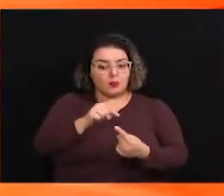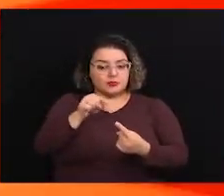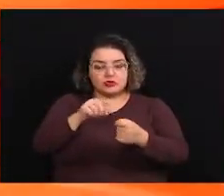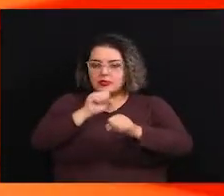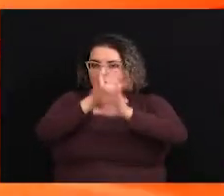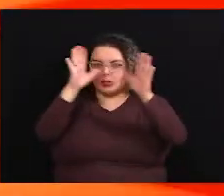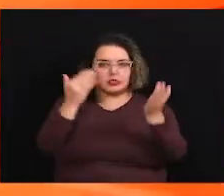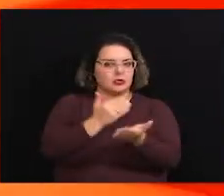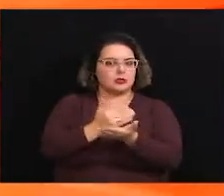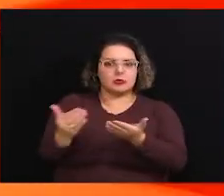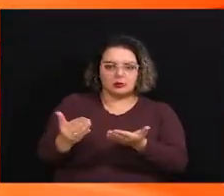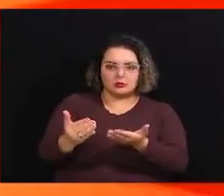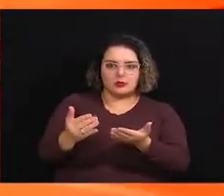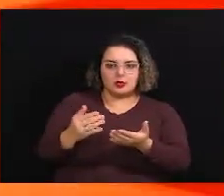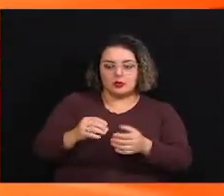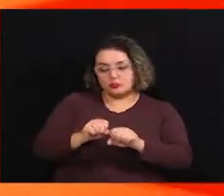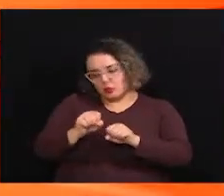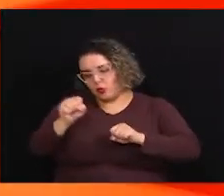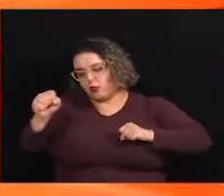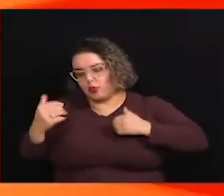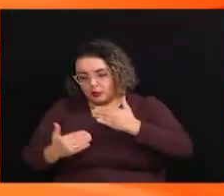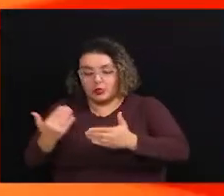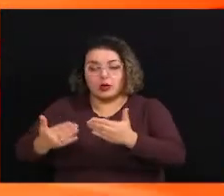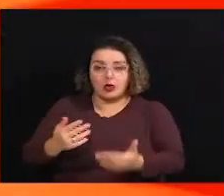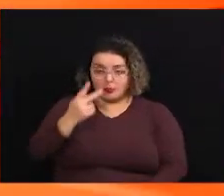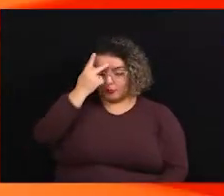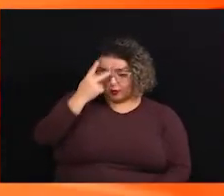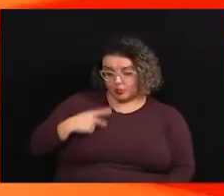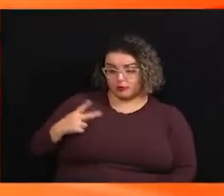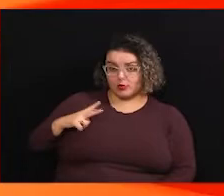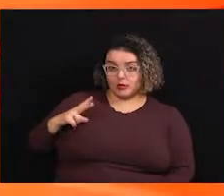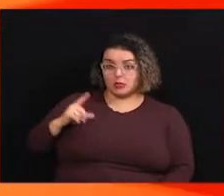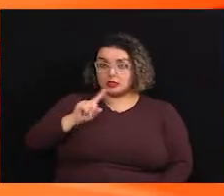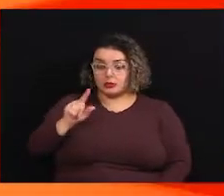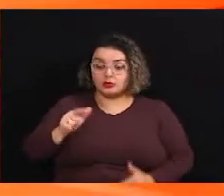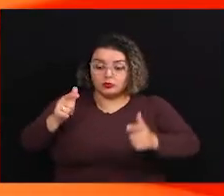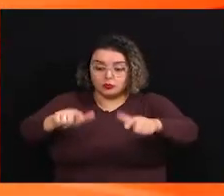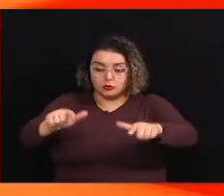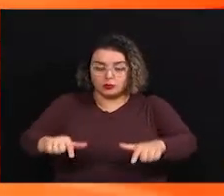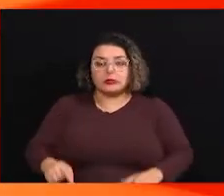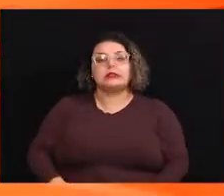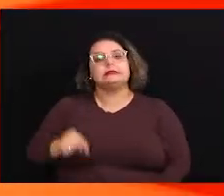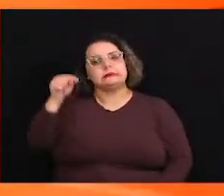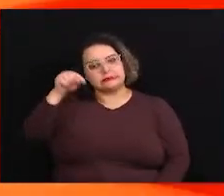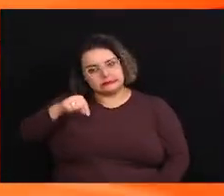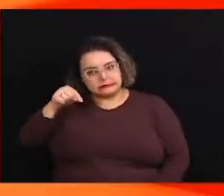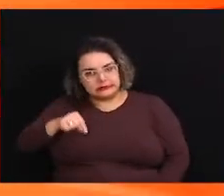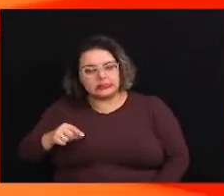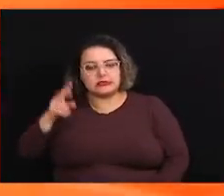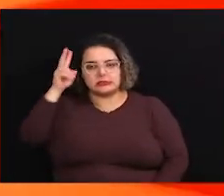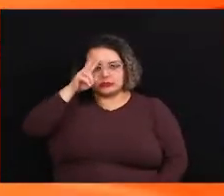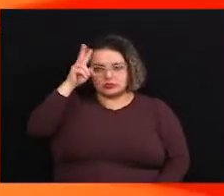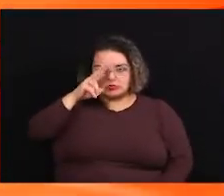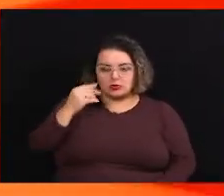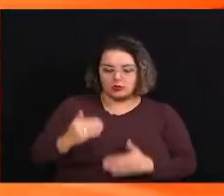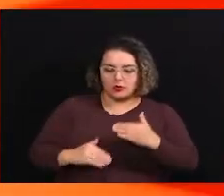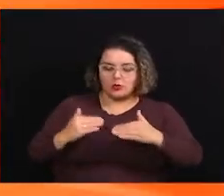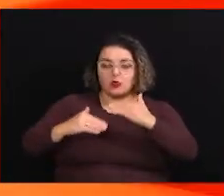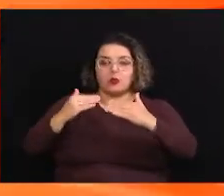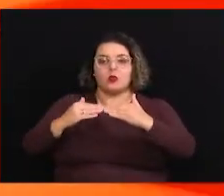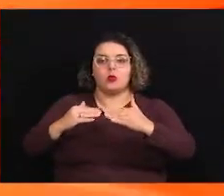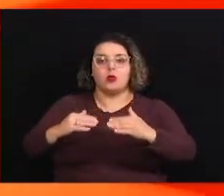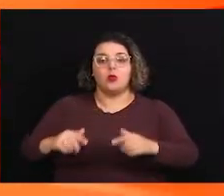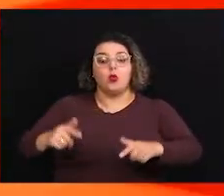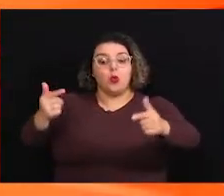desde o começo. Porque na jornada do herói, o processo é dele, não do ambiente. Nessa história que eu